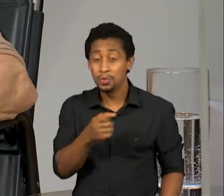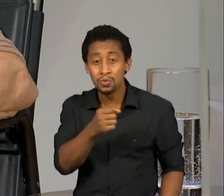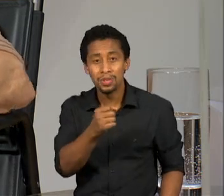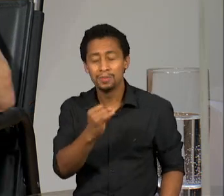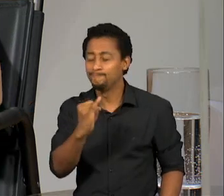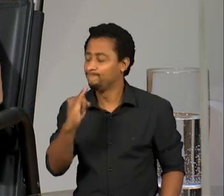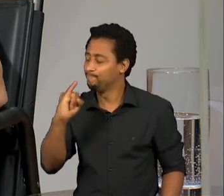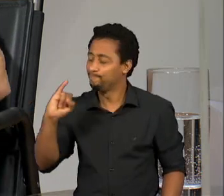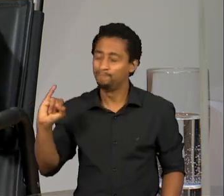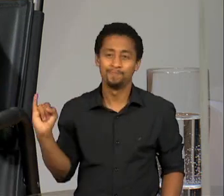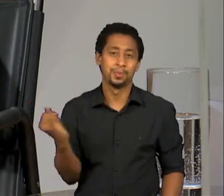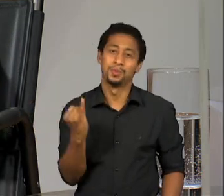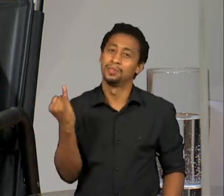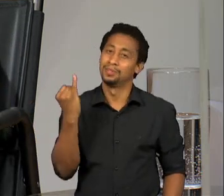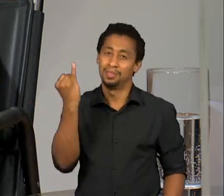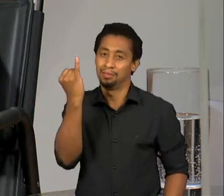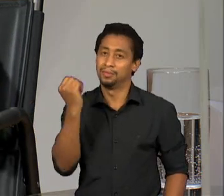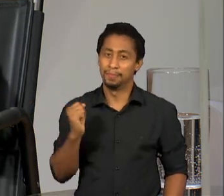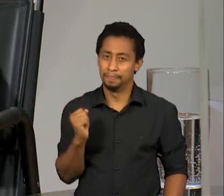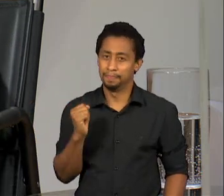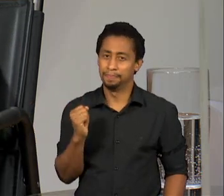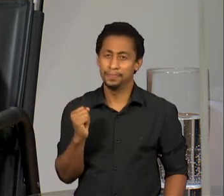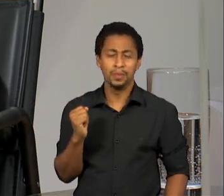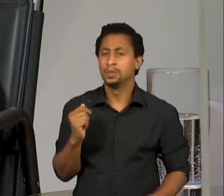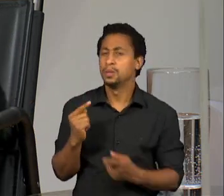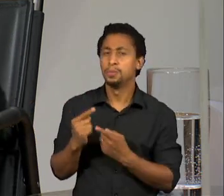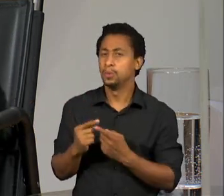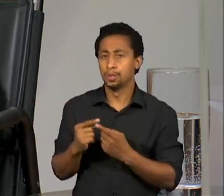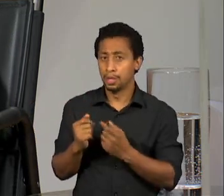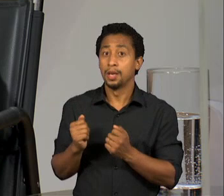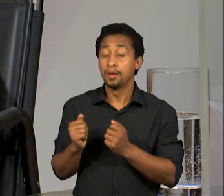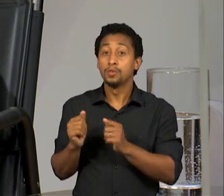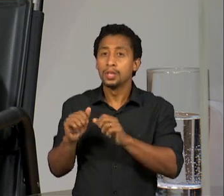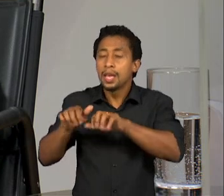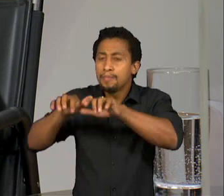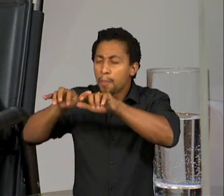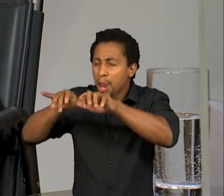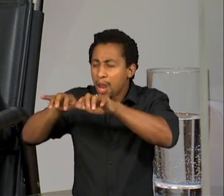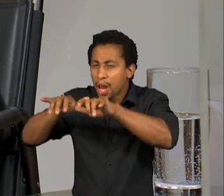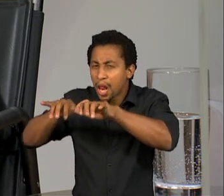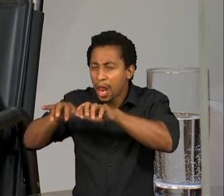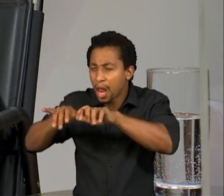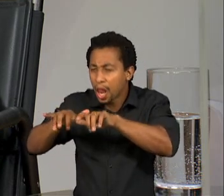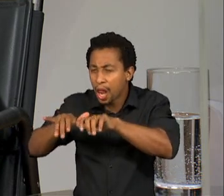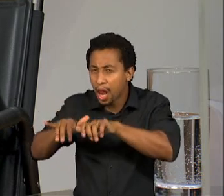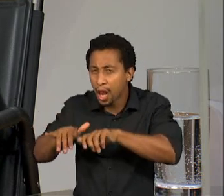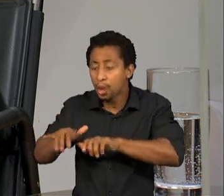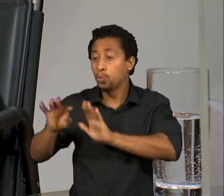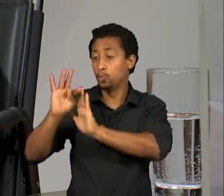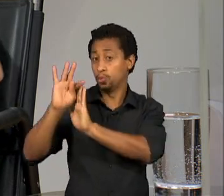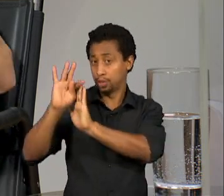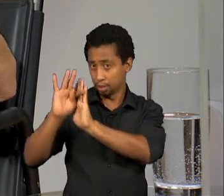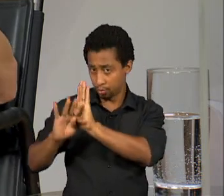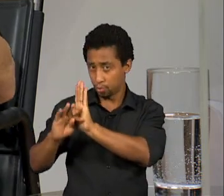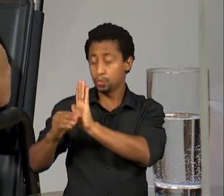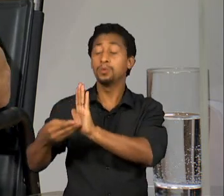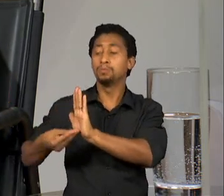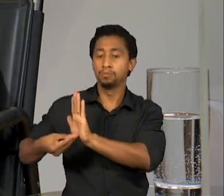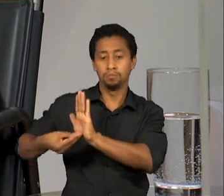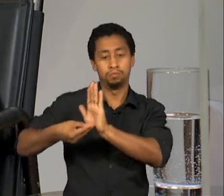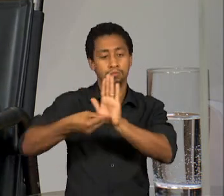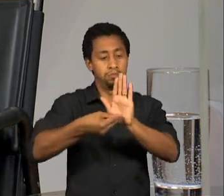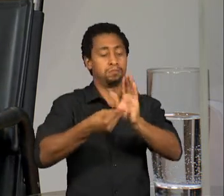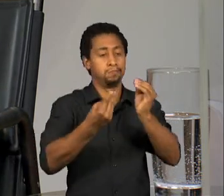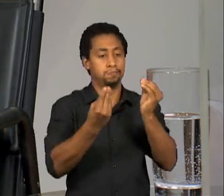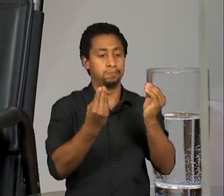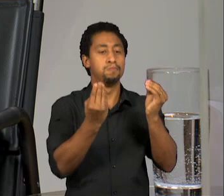hoje. Porque a palavra faz a mediação para a interpretação. Porque o fato não é